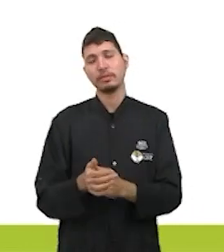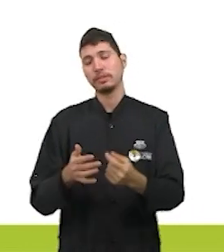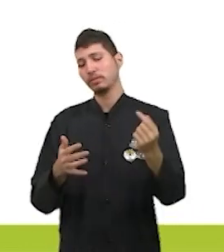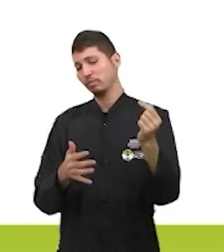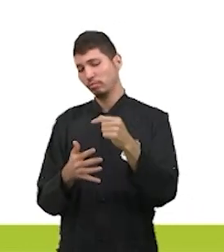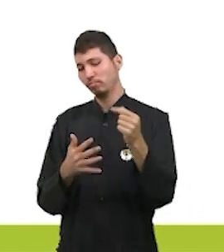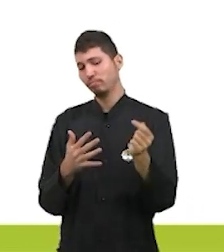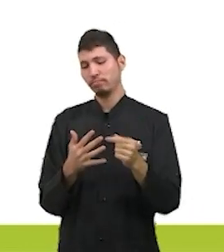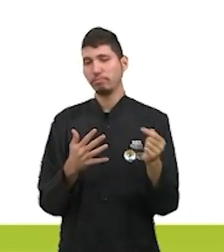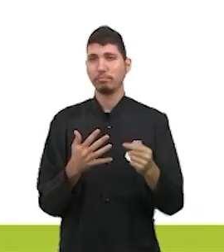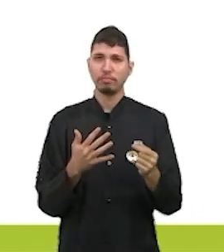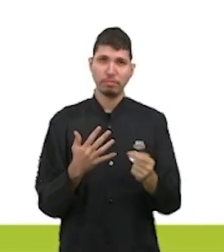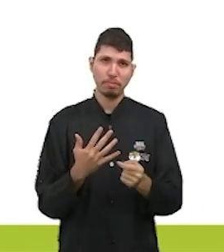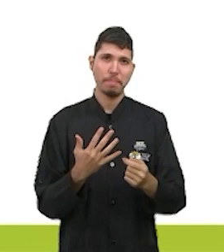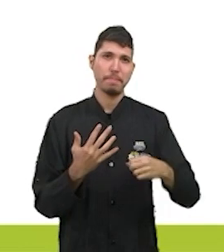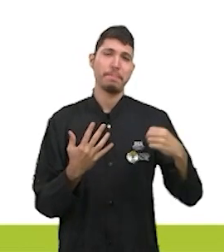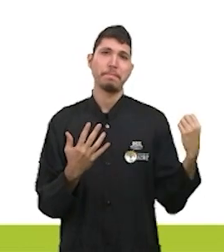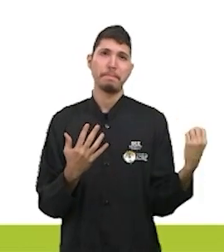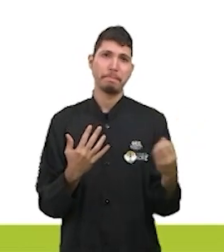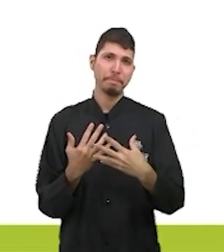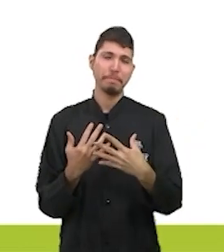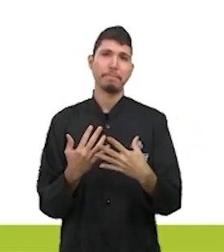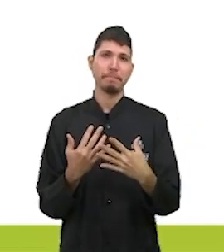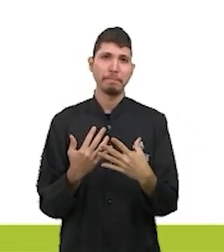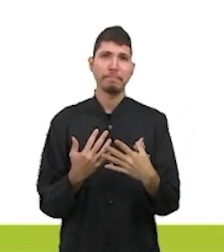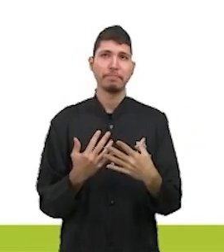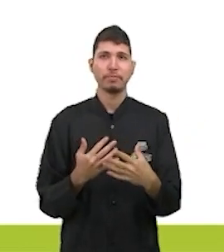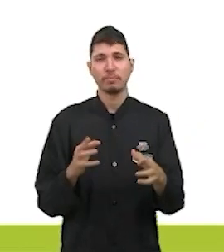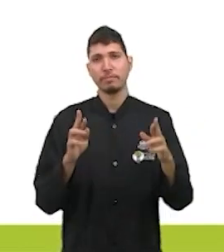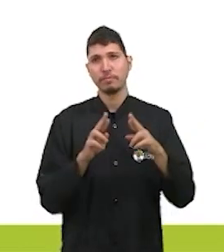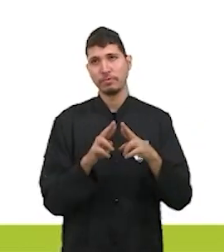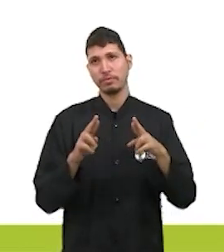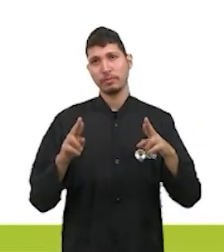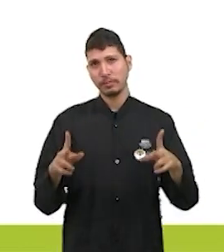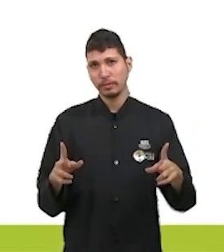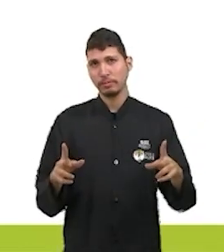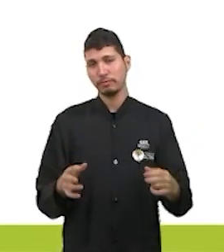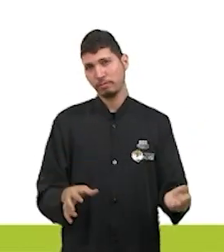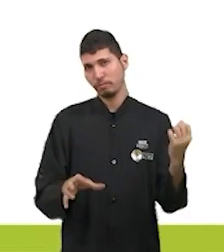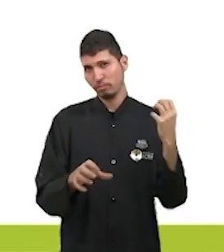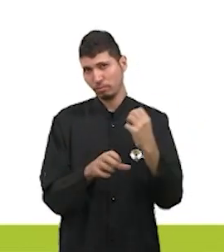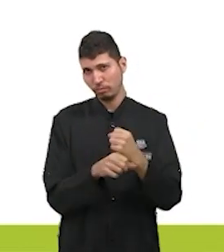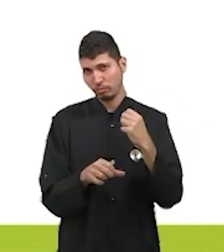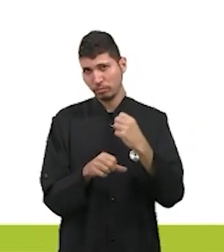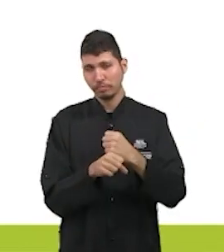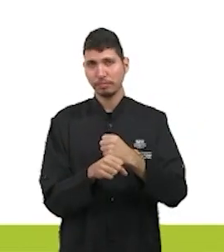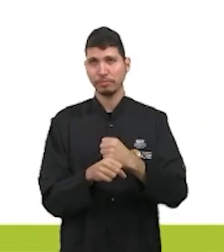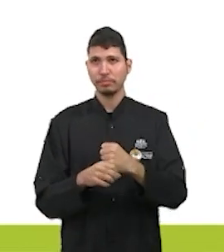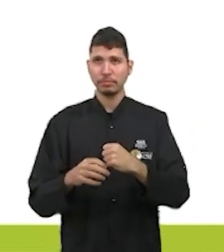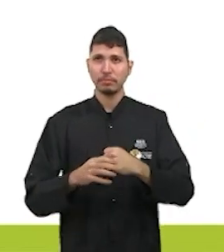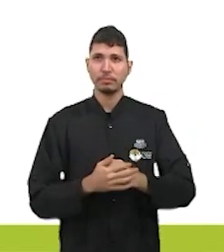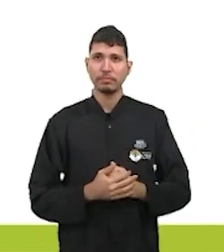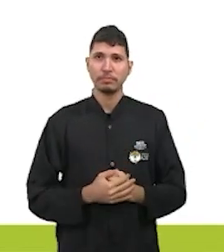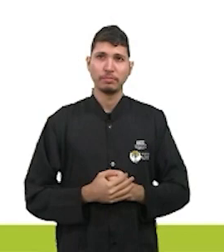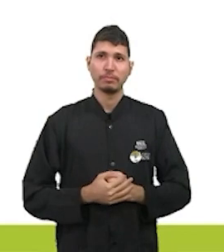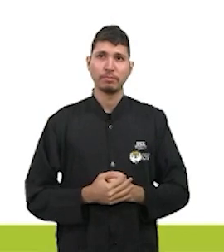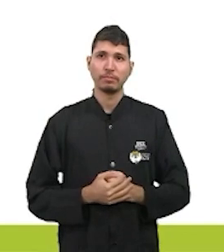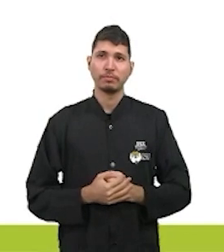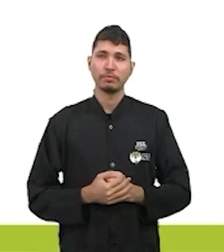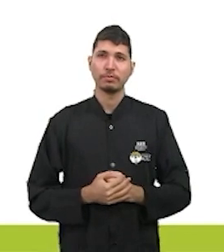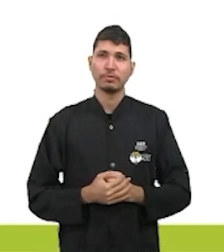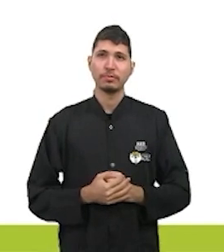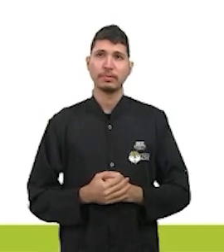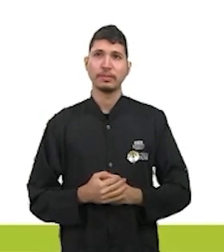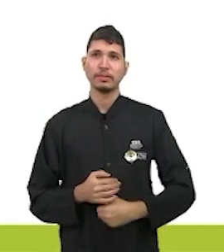fatores, tá? Que aí vão ter uma diferença no nosso cálculo, tá? E aí eu coloco aqui em evidência, o Rho